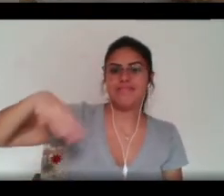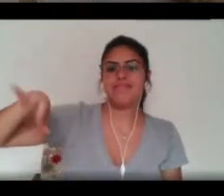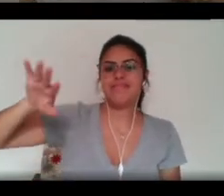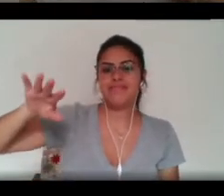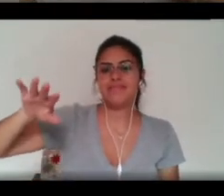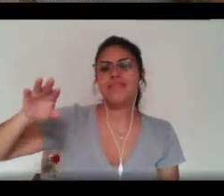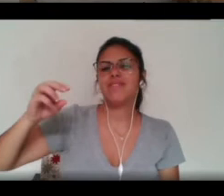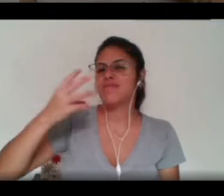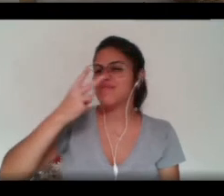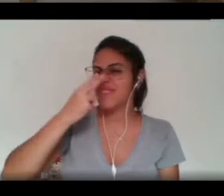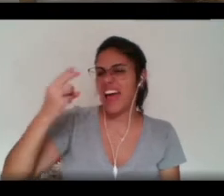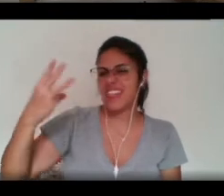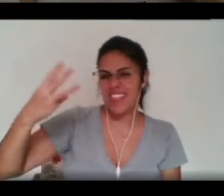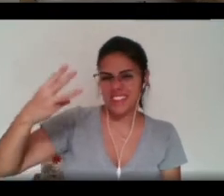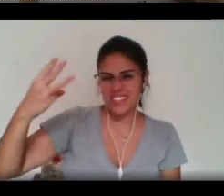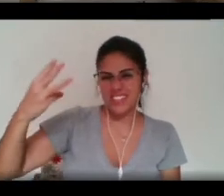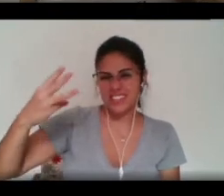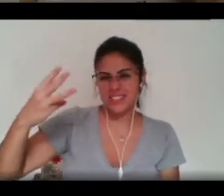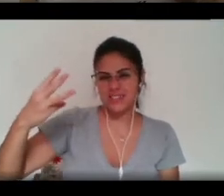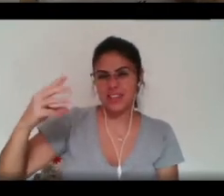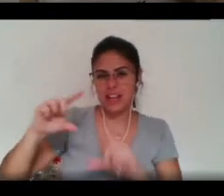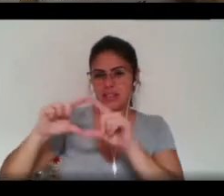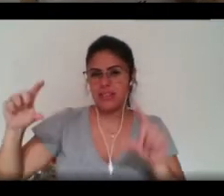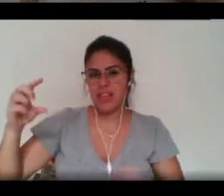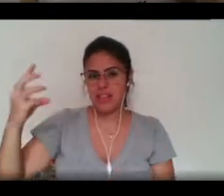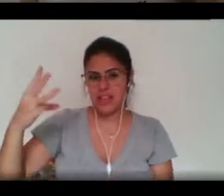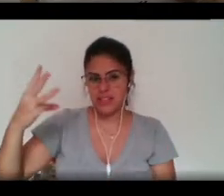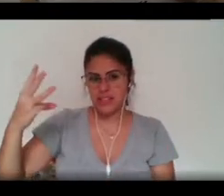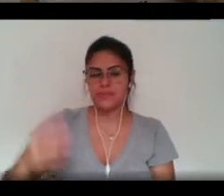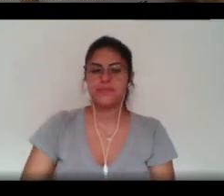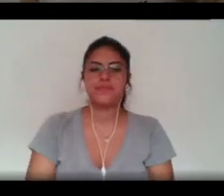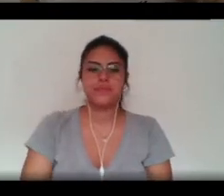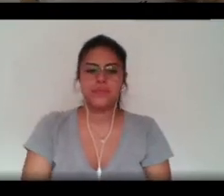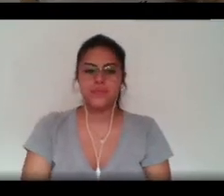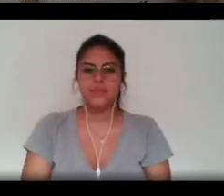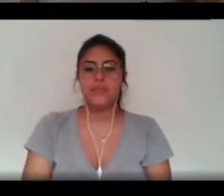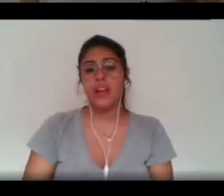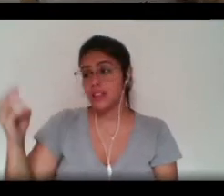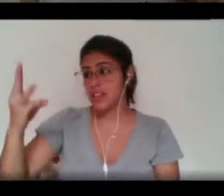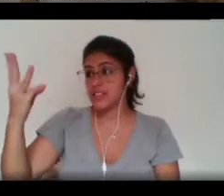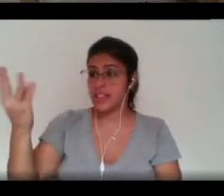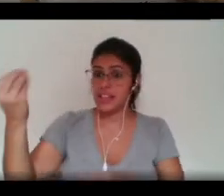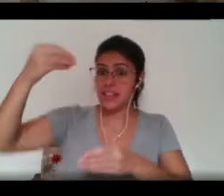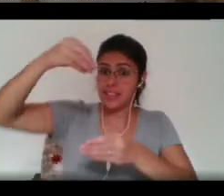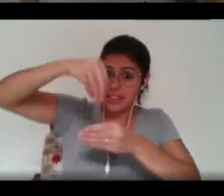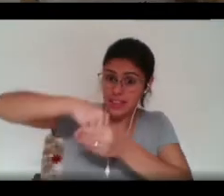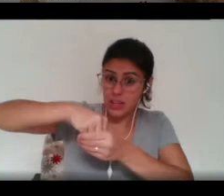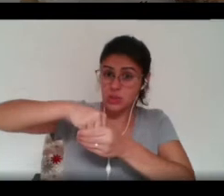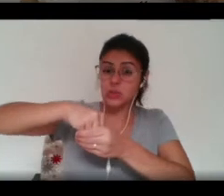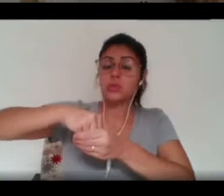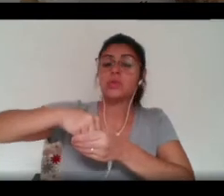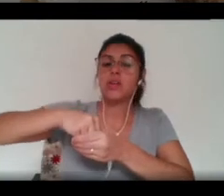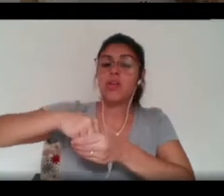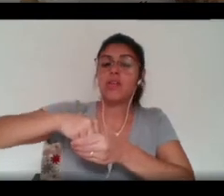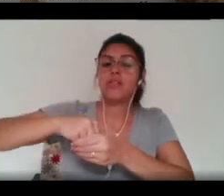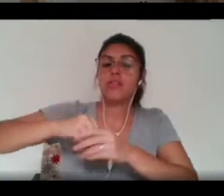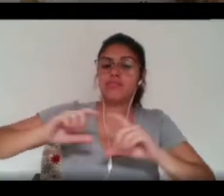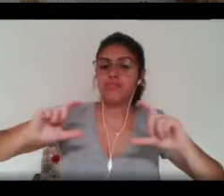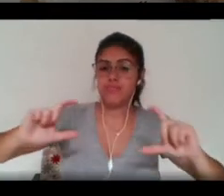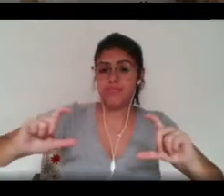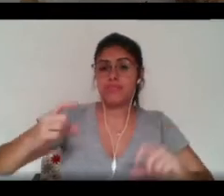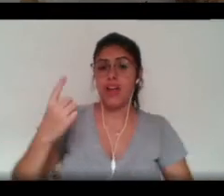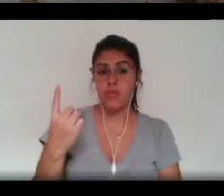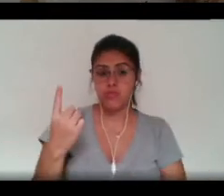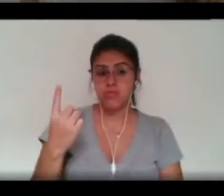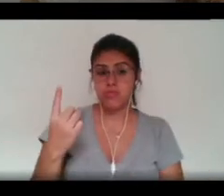equação 3, né? Então, colocando a equação 3 na equação 1 e fazendo